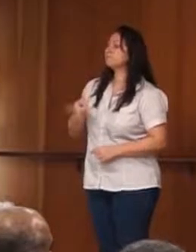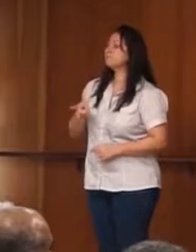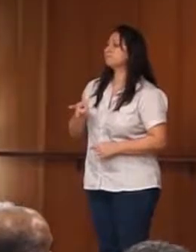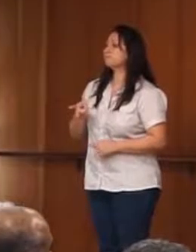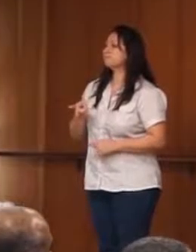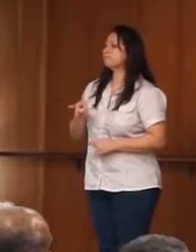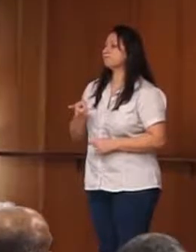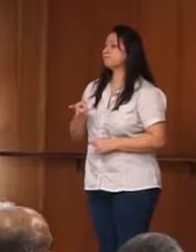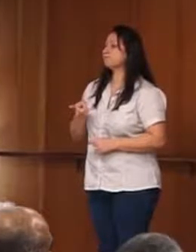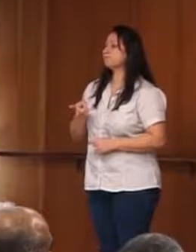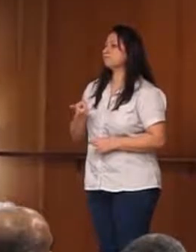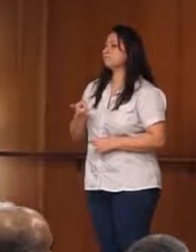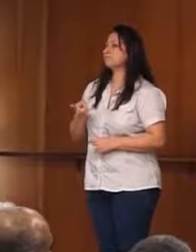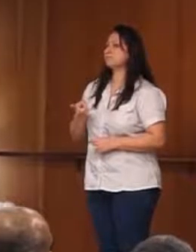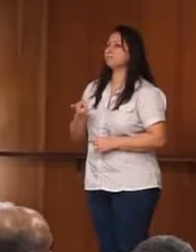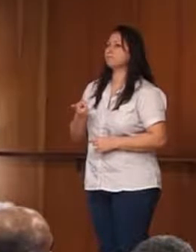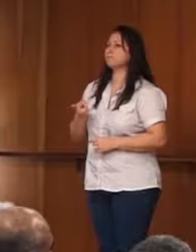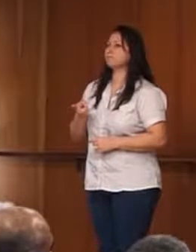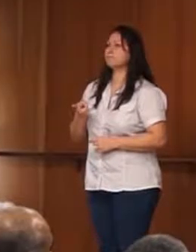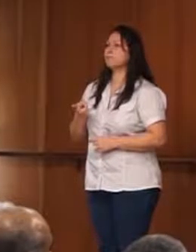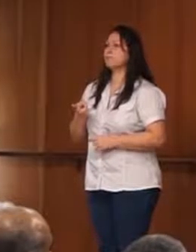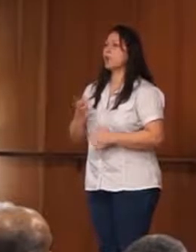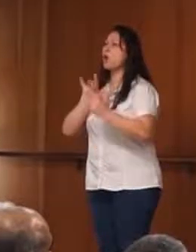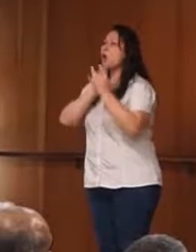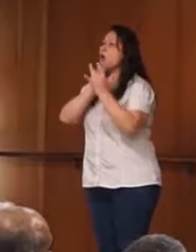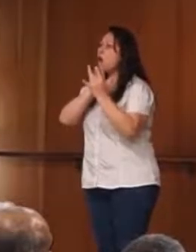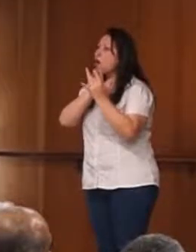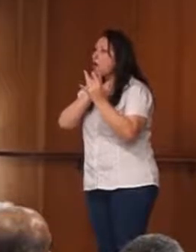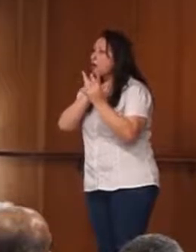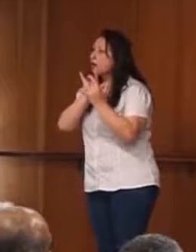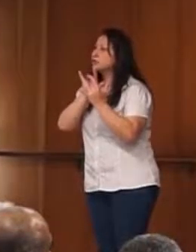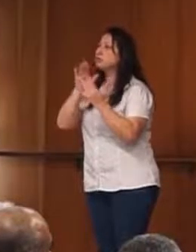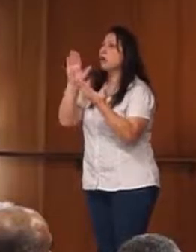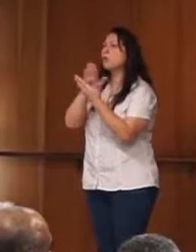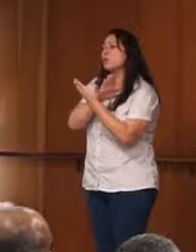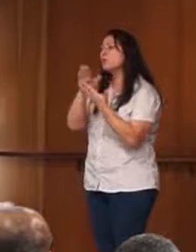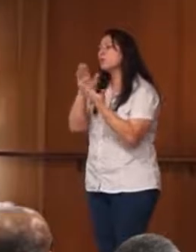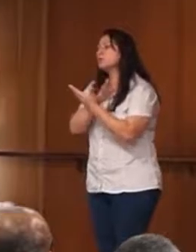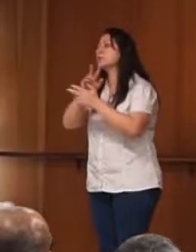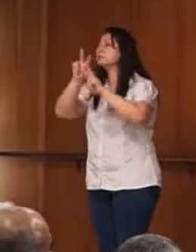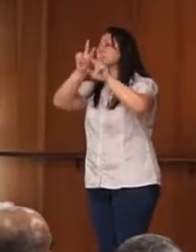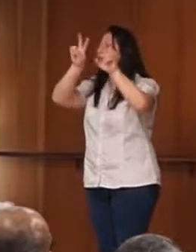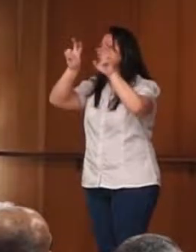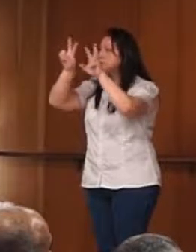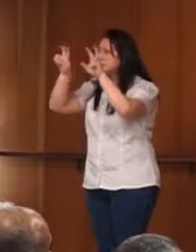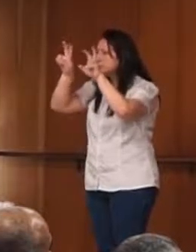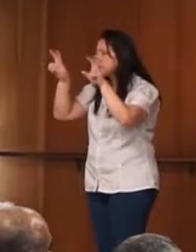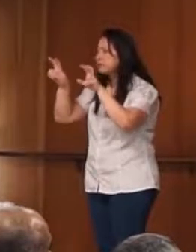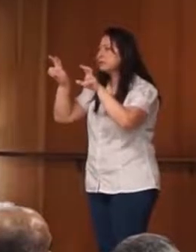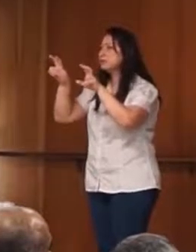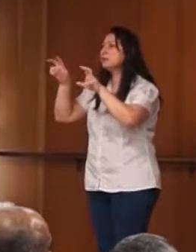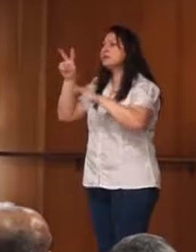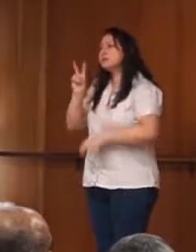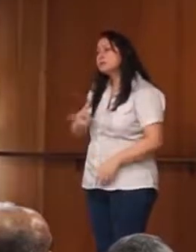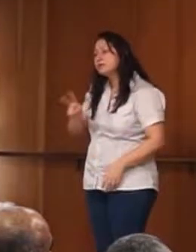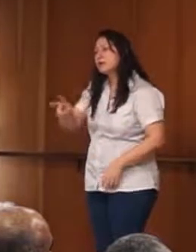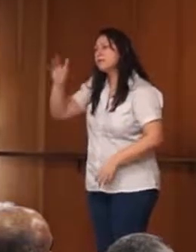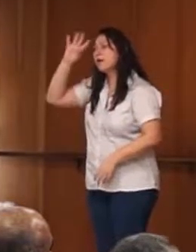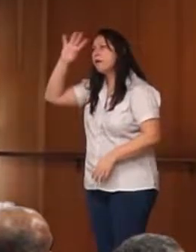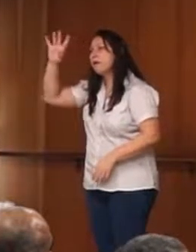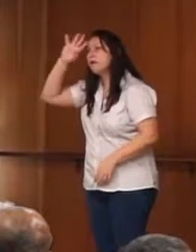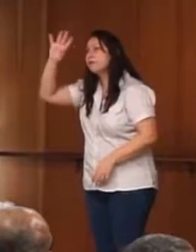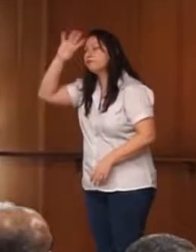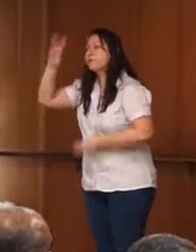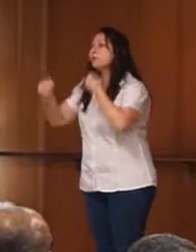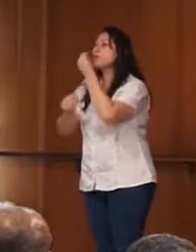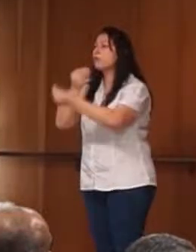vamos dizer, em contato, né, com questões que levam a refletir sobre a desigualdade no